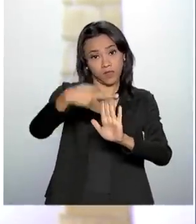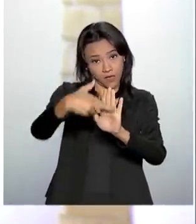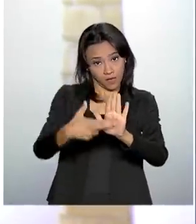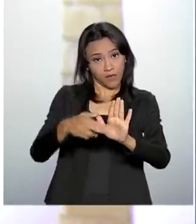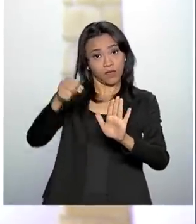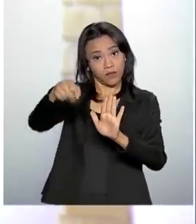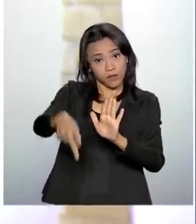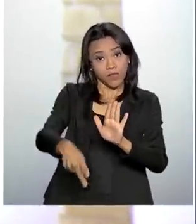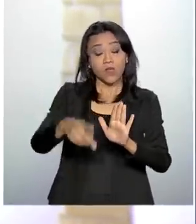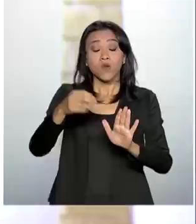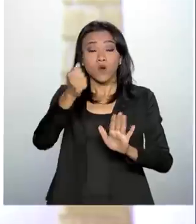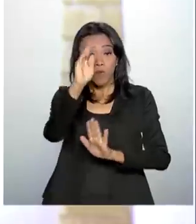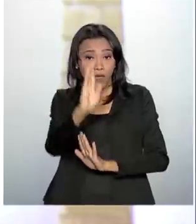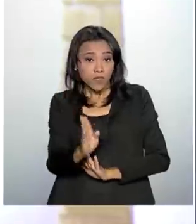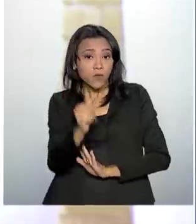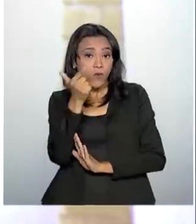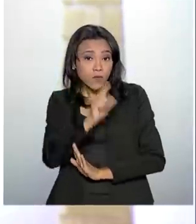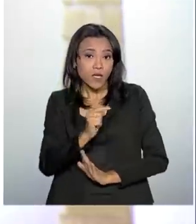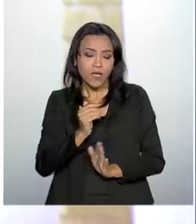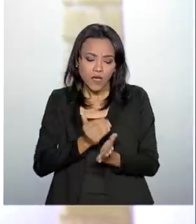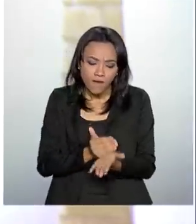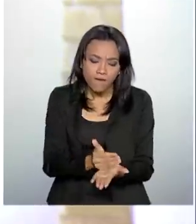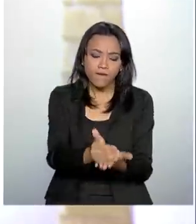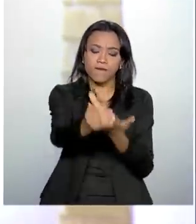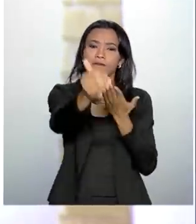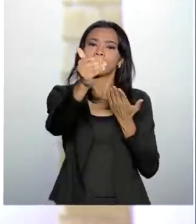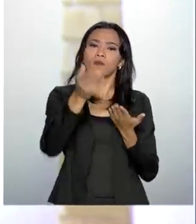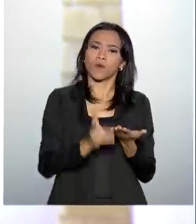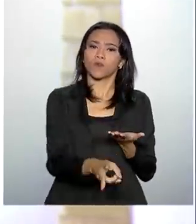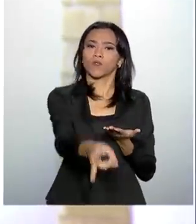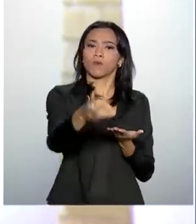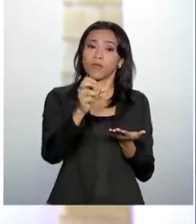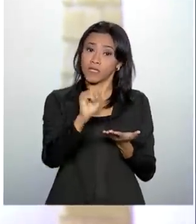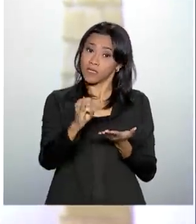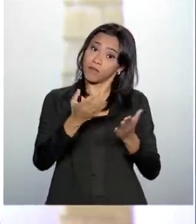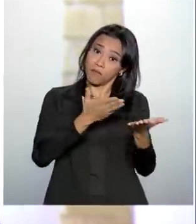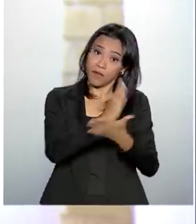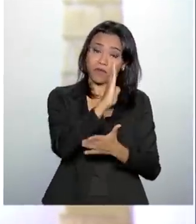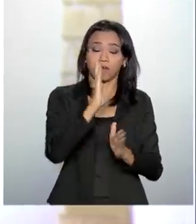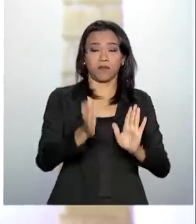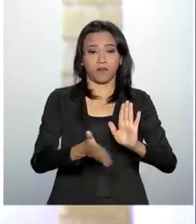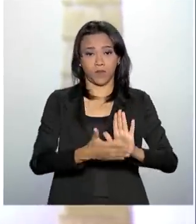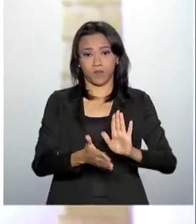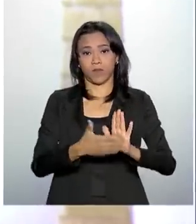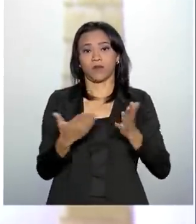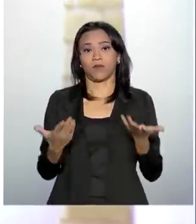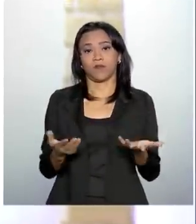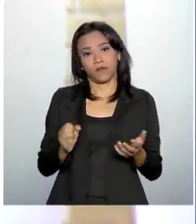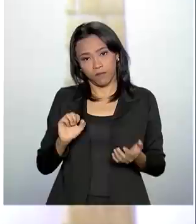de verdade se aprovarmos essas reformas. Logicamente,